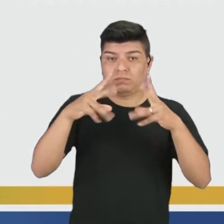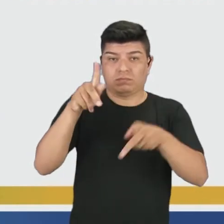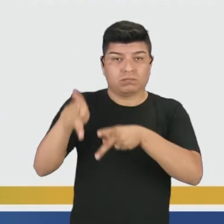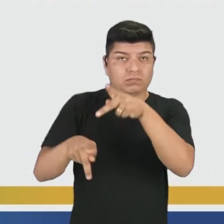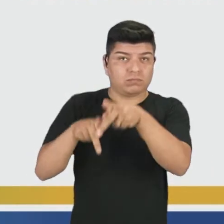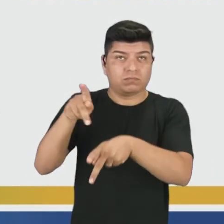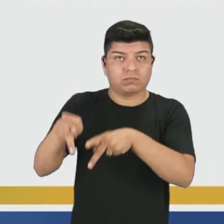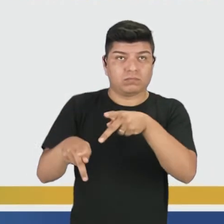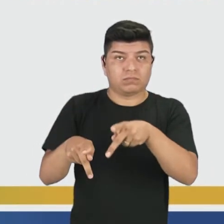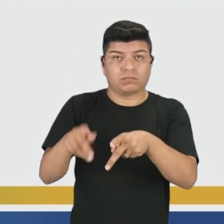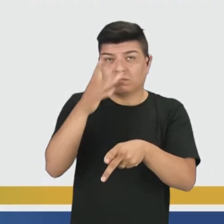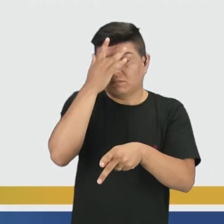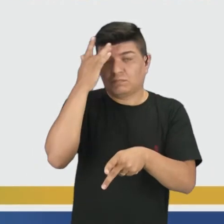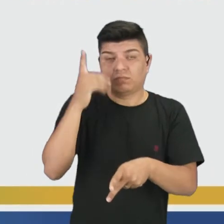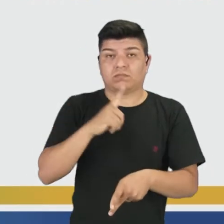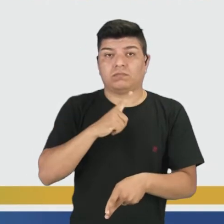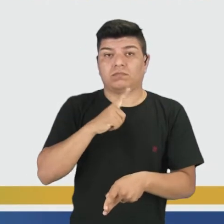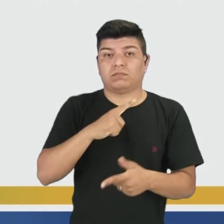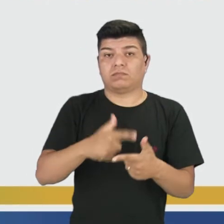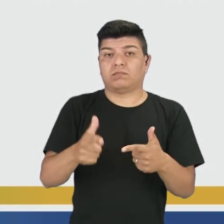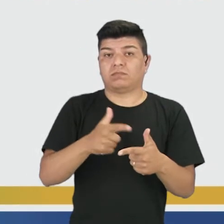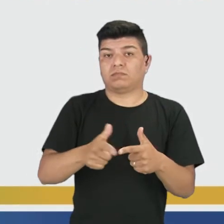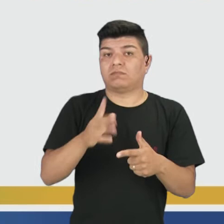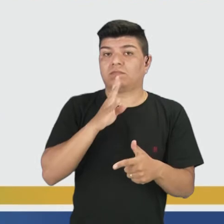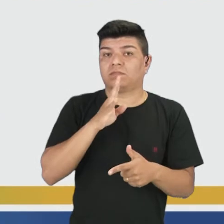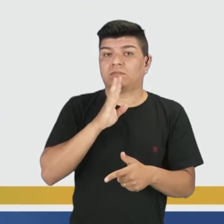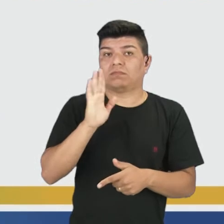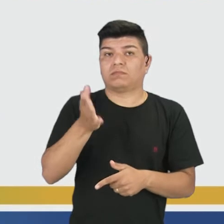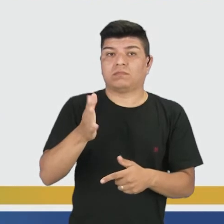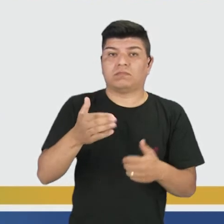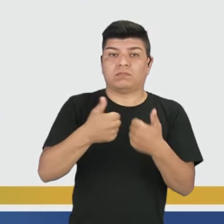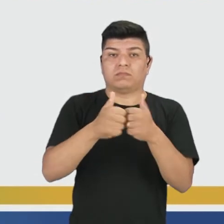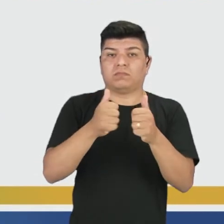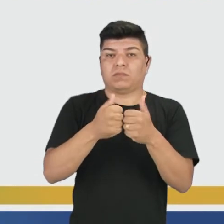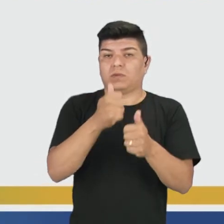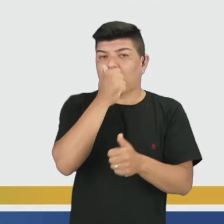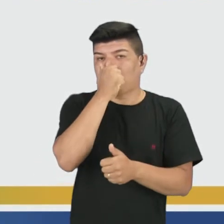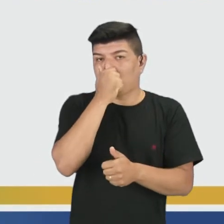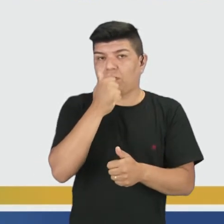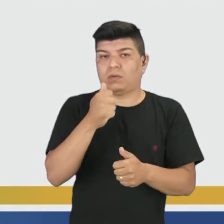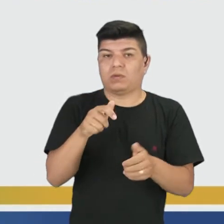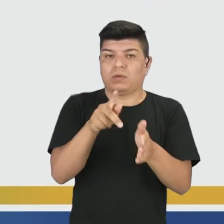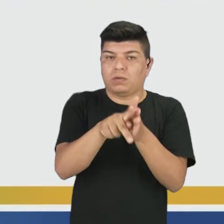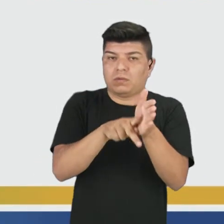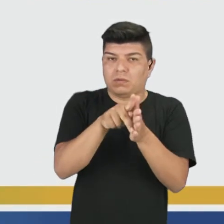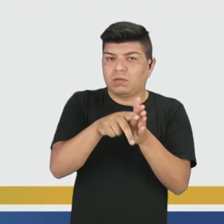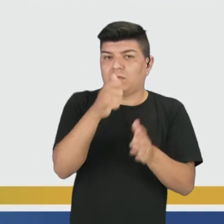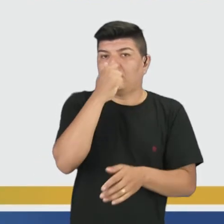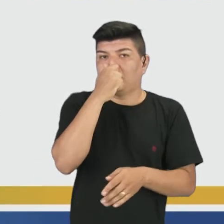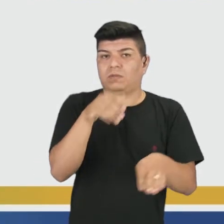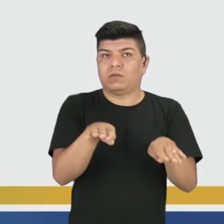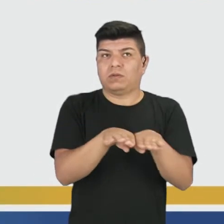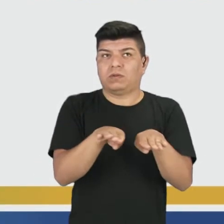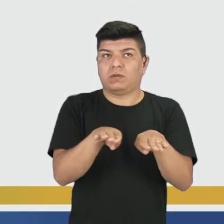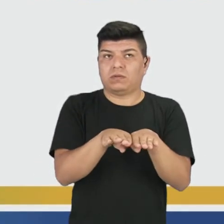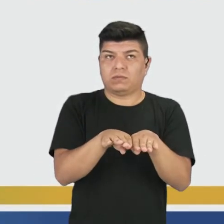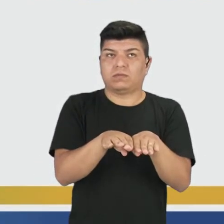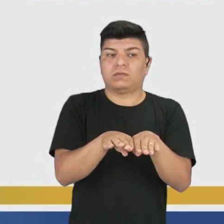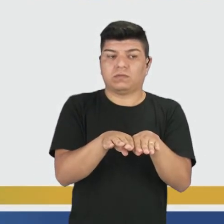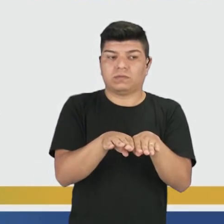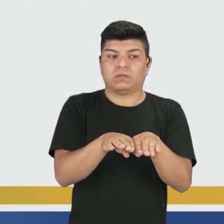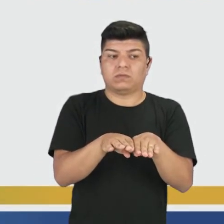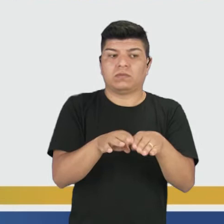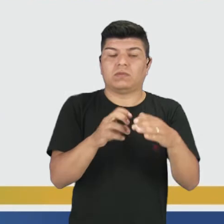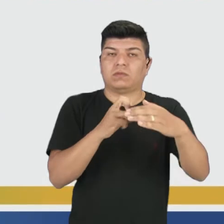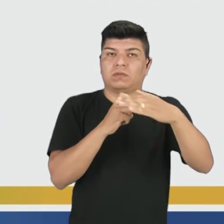população. E aqueles que têm acesso é aquele problema já conhecido, ônibus lotado, metrô lotado, é aquele desconforto que a maior parte